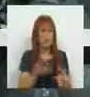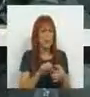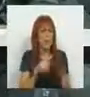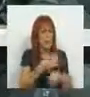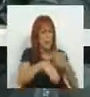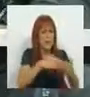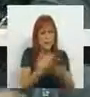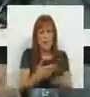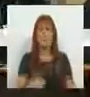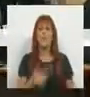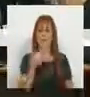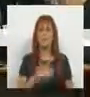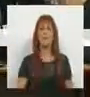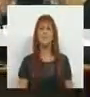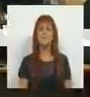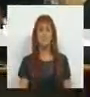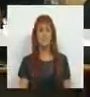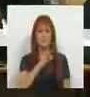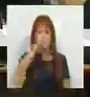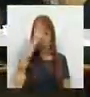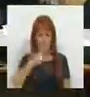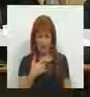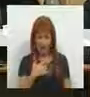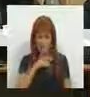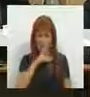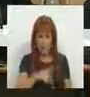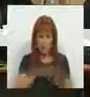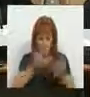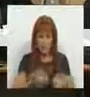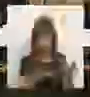obrigado. O Sr. Ministro, portanto, ia responder no final de cada grupo.